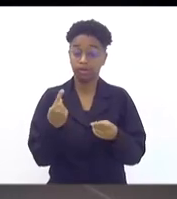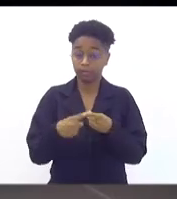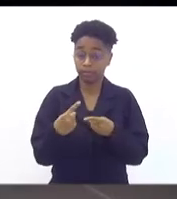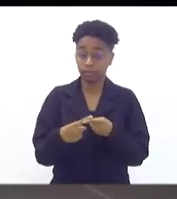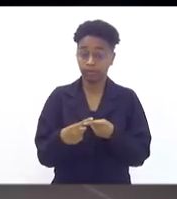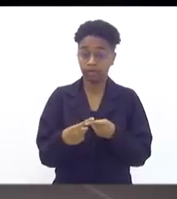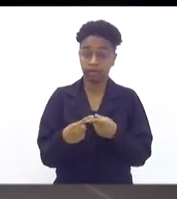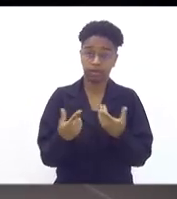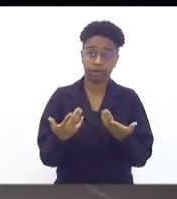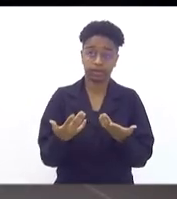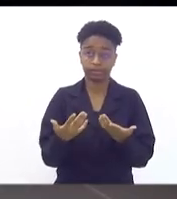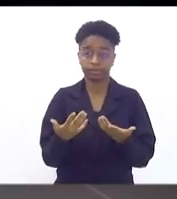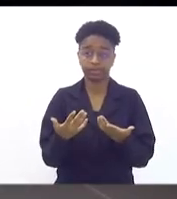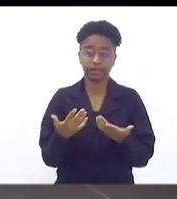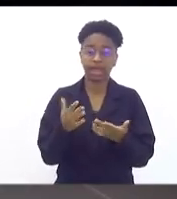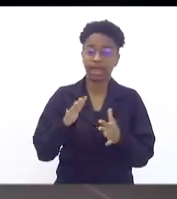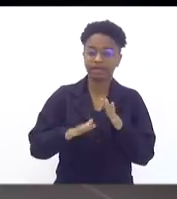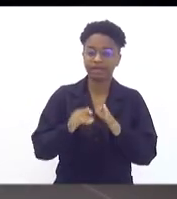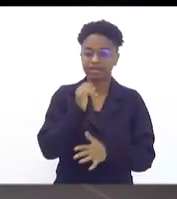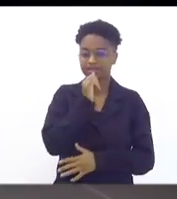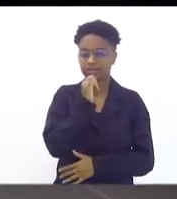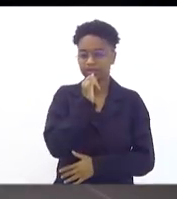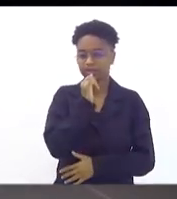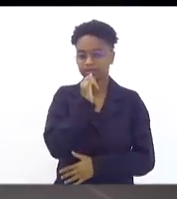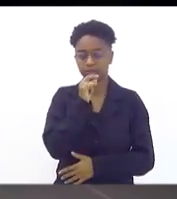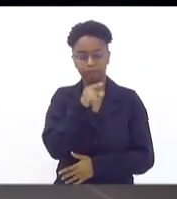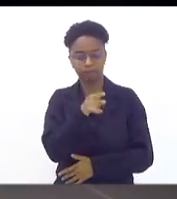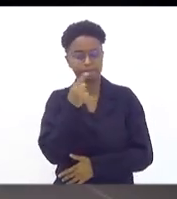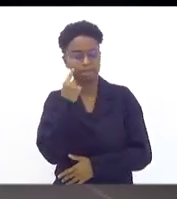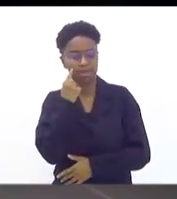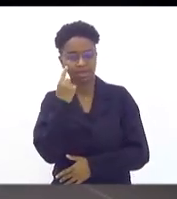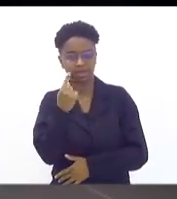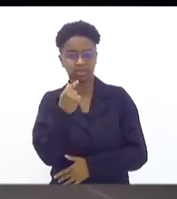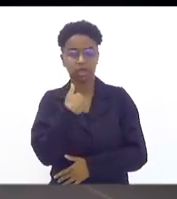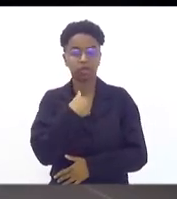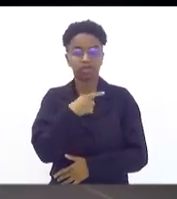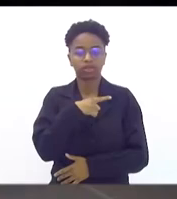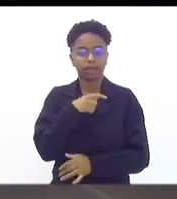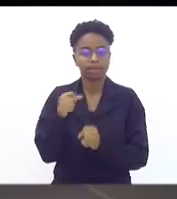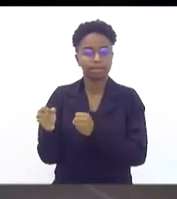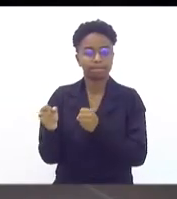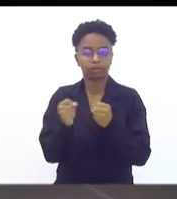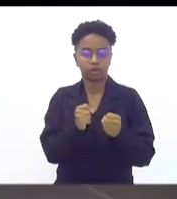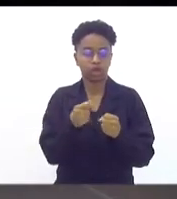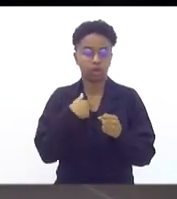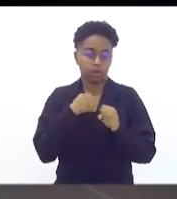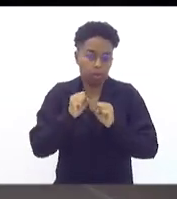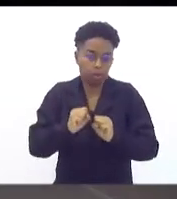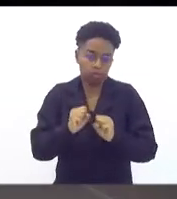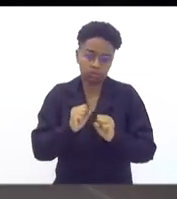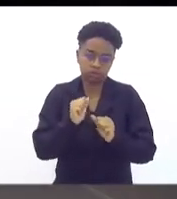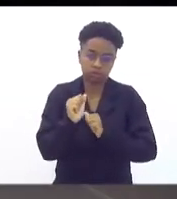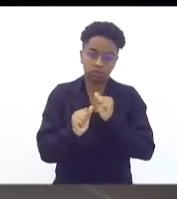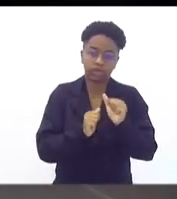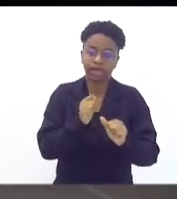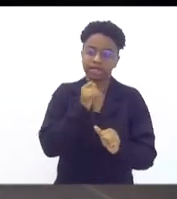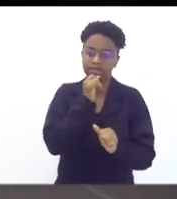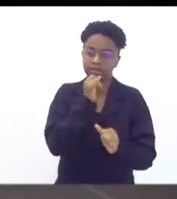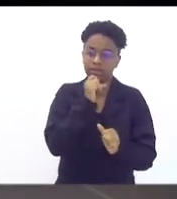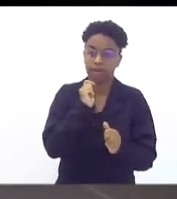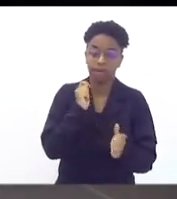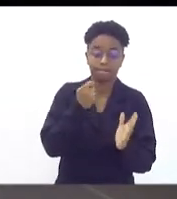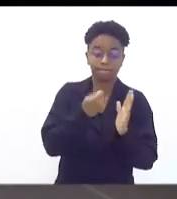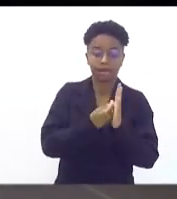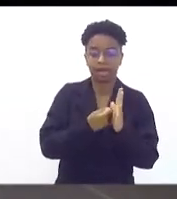pode é às vezes por exemplo o senhor achar que eu tenho poder de mudar a tarifa de